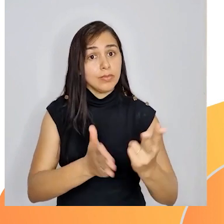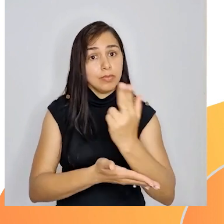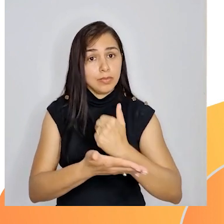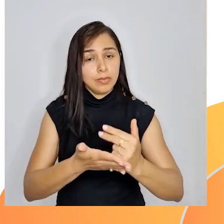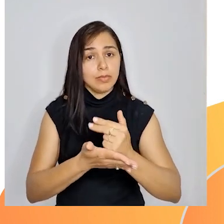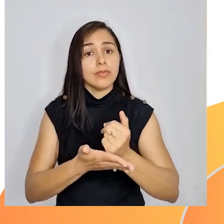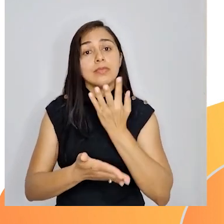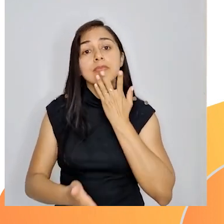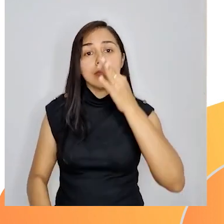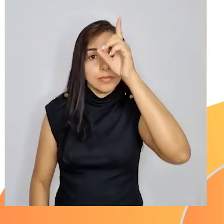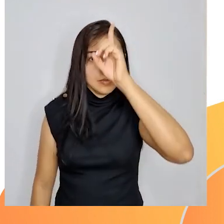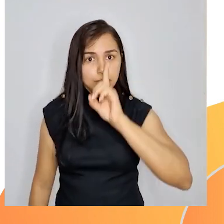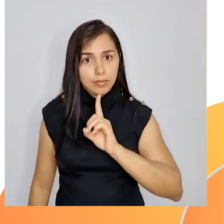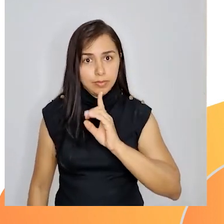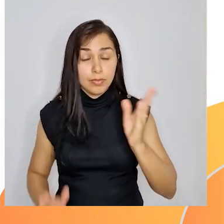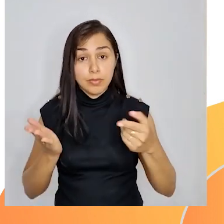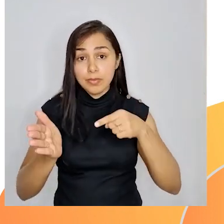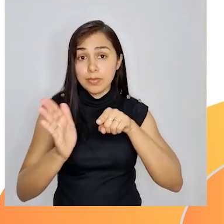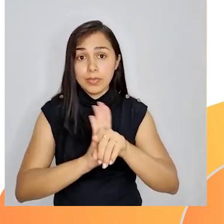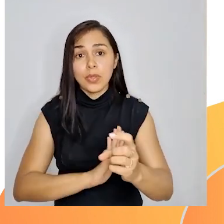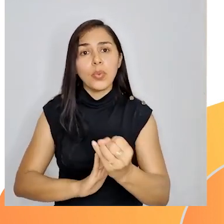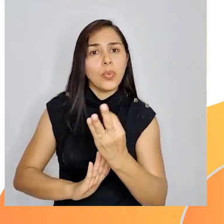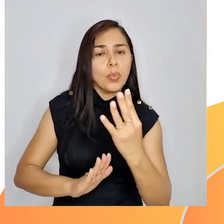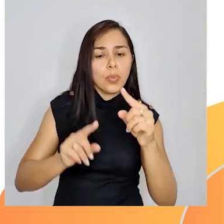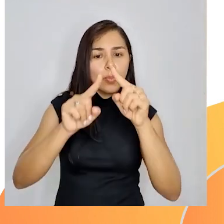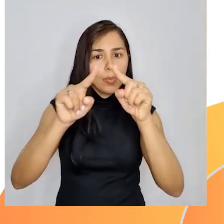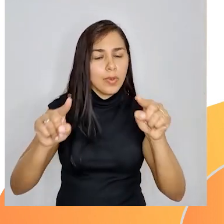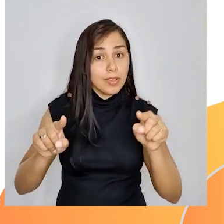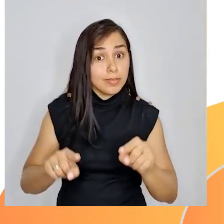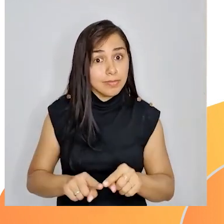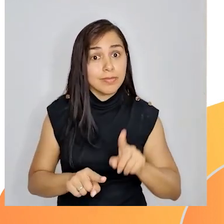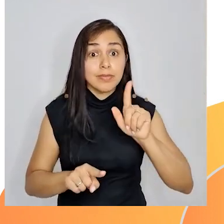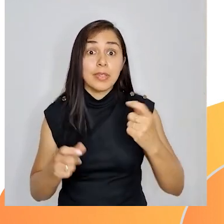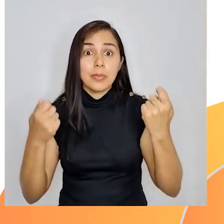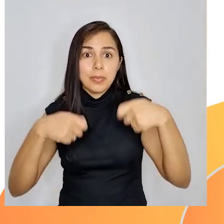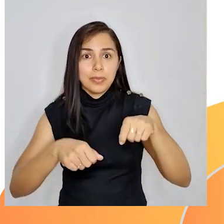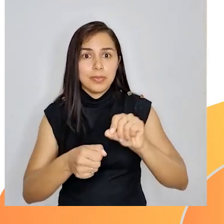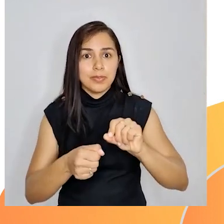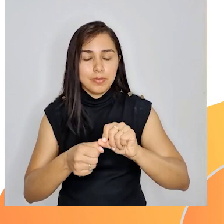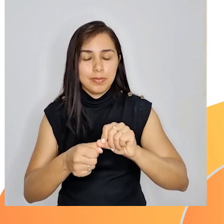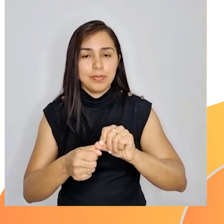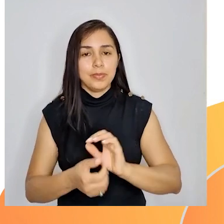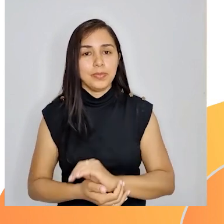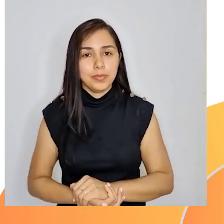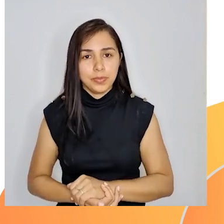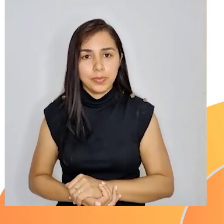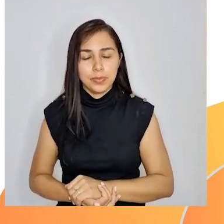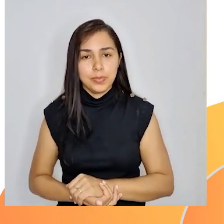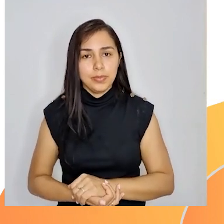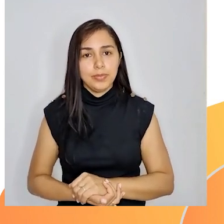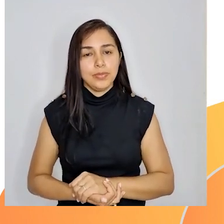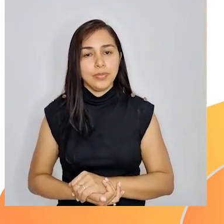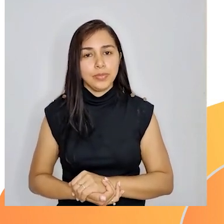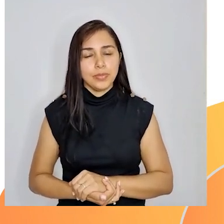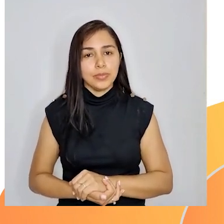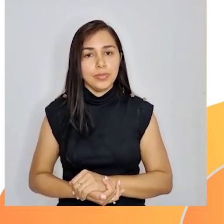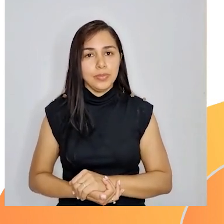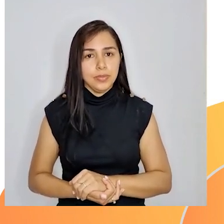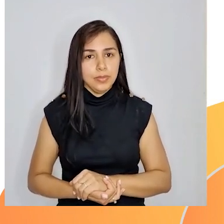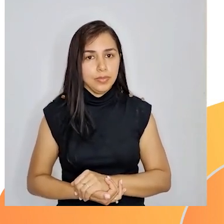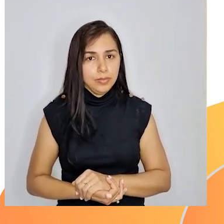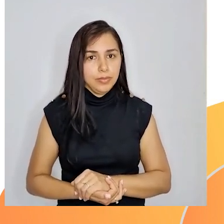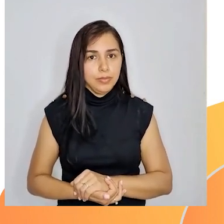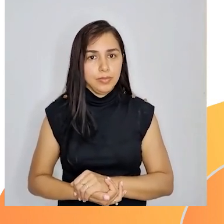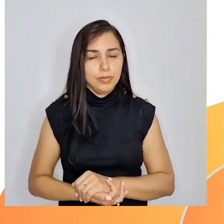losangos podem ser formados dessa maneira então da maneira que ele mostrou usando essa malha não é que assemelha aí é um triângulo